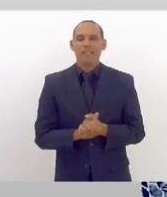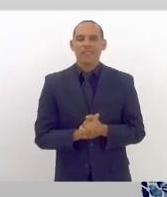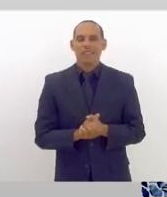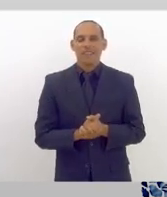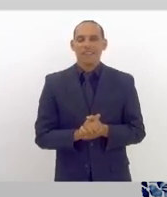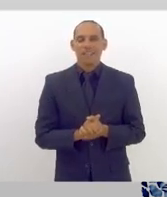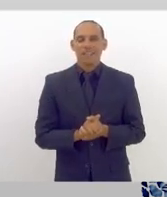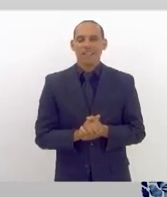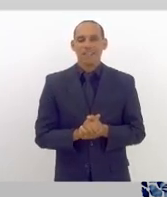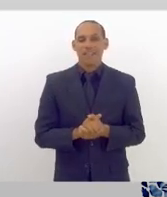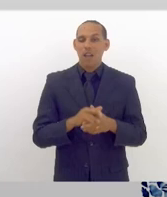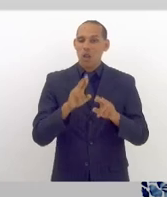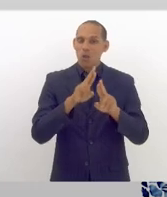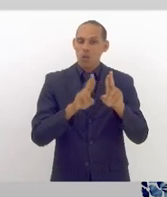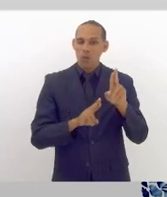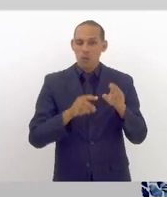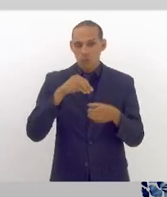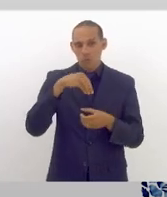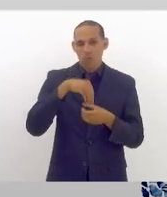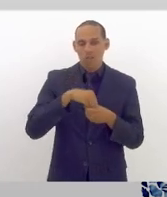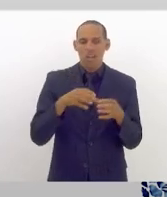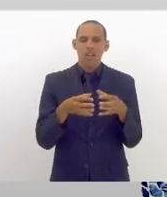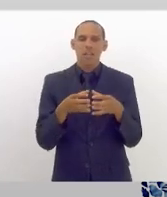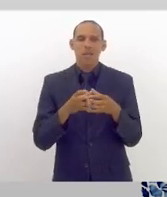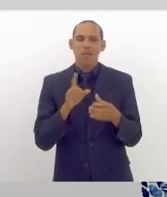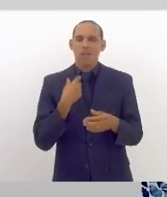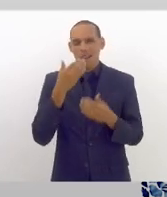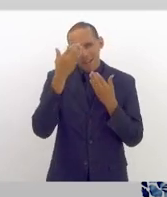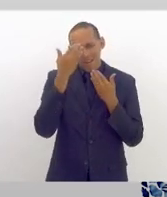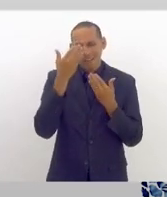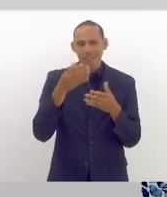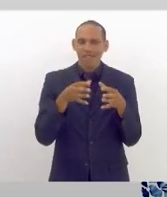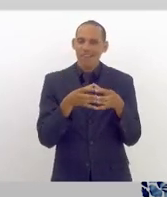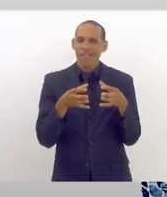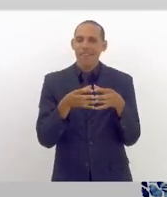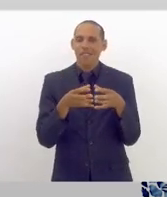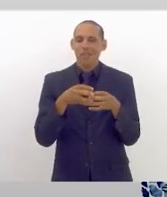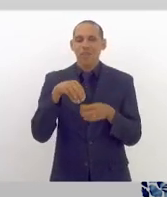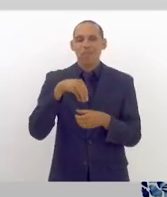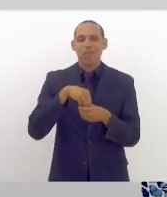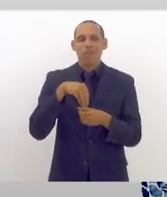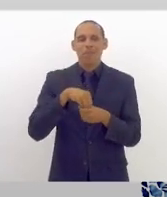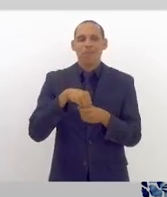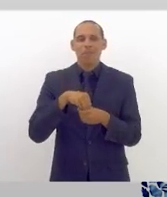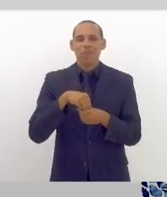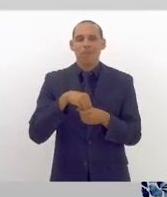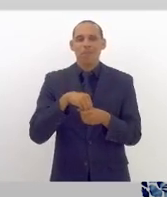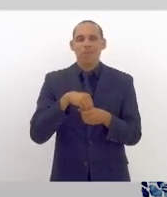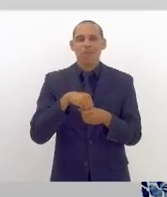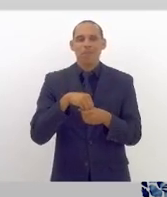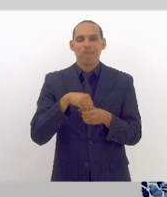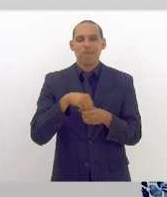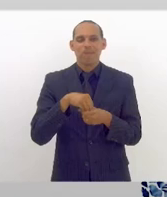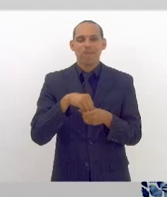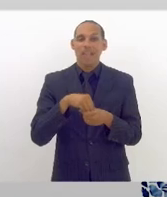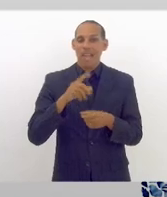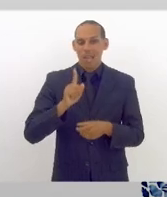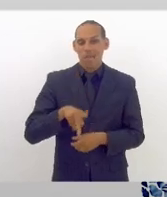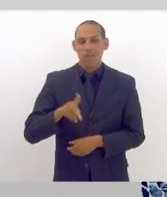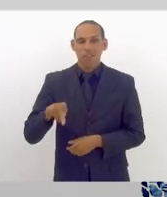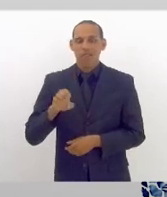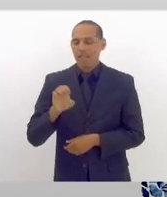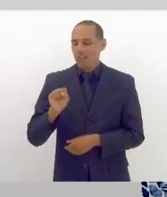na UFRJ nossa equipe eu queria aqui também agradecer a nossa equipe né a equipe contou com a professora